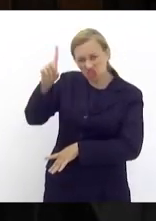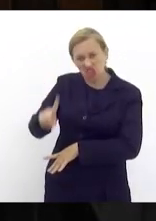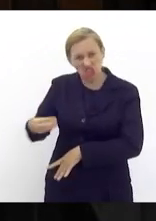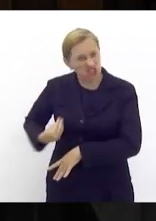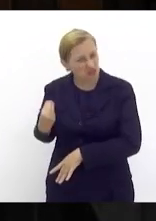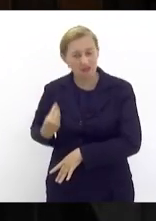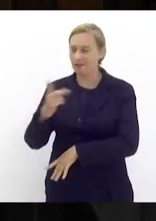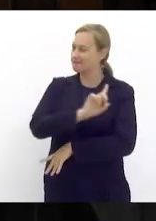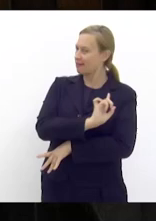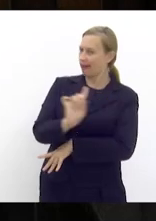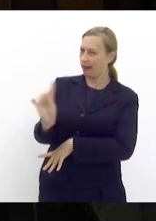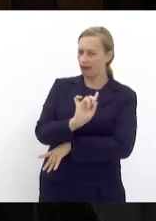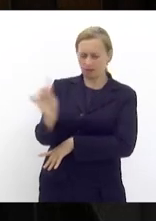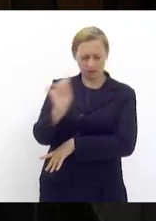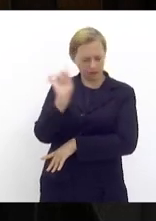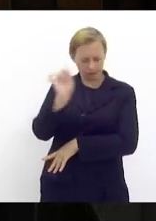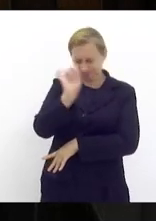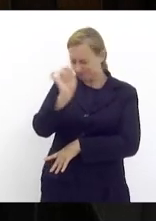de respirar.